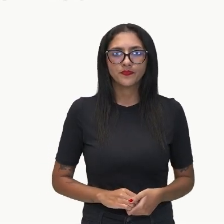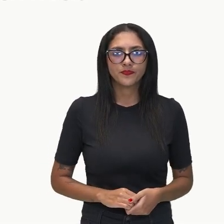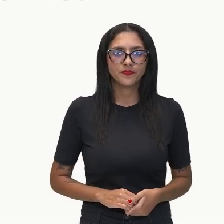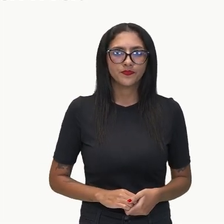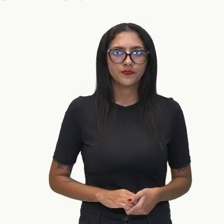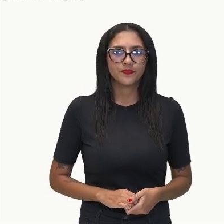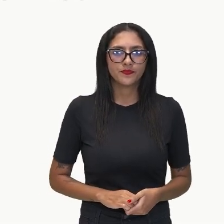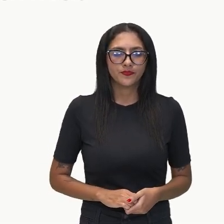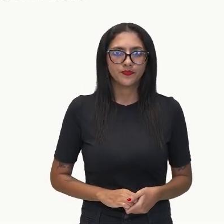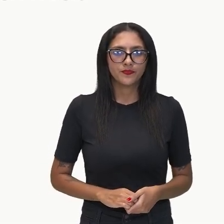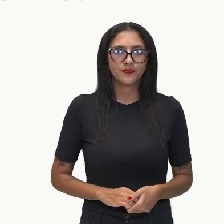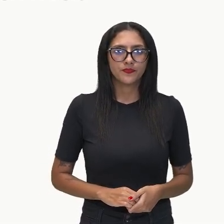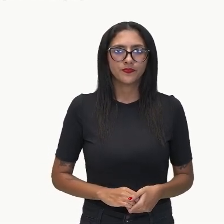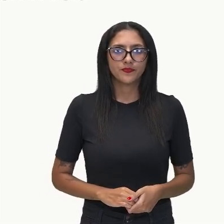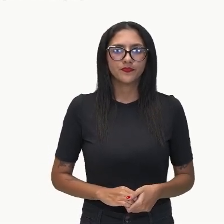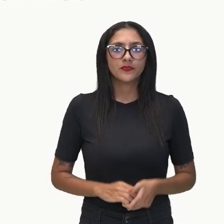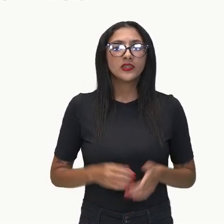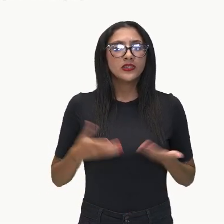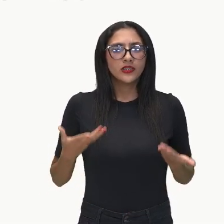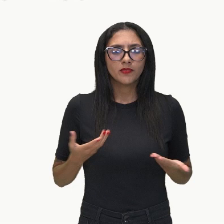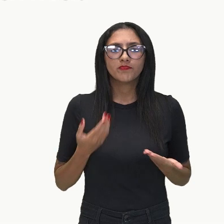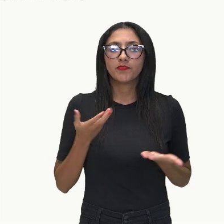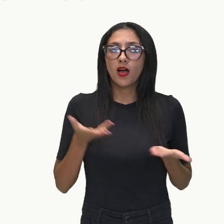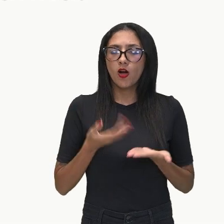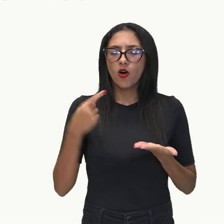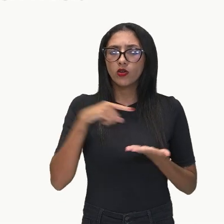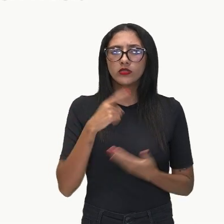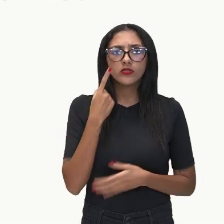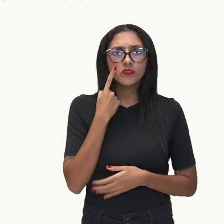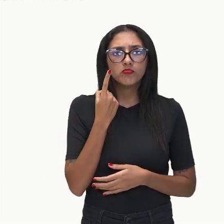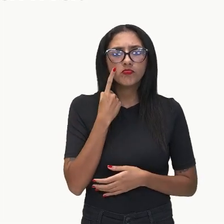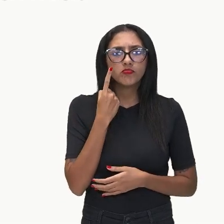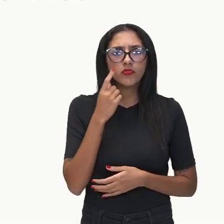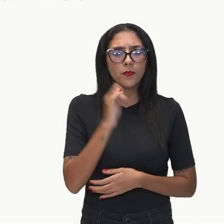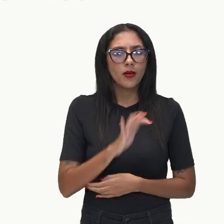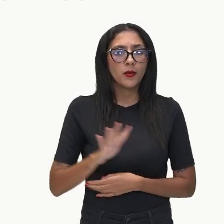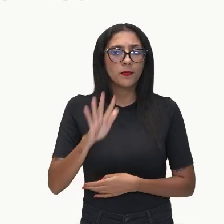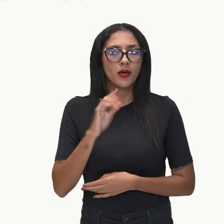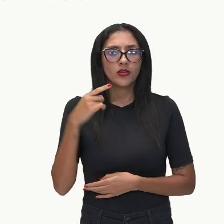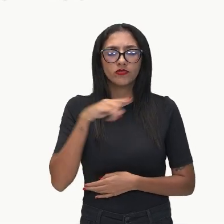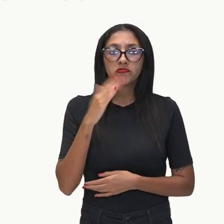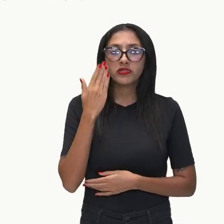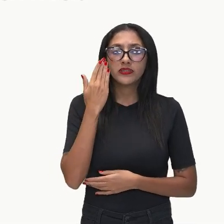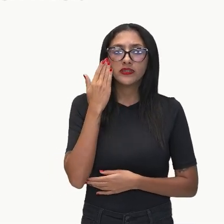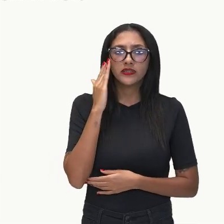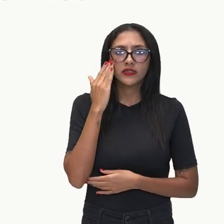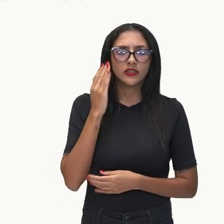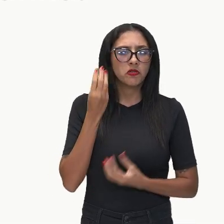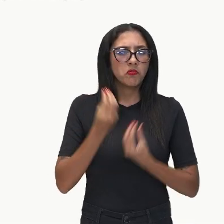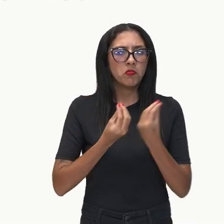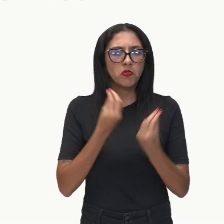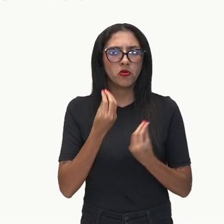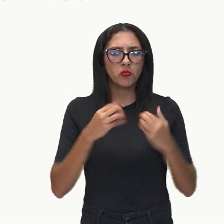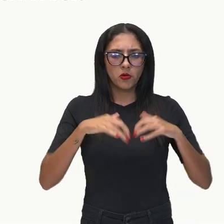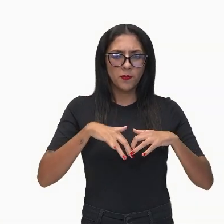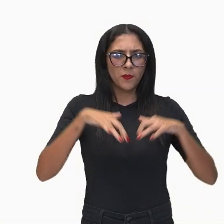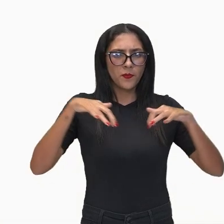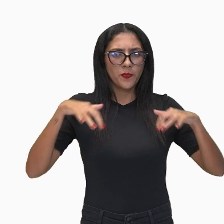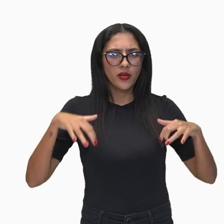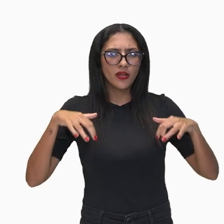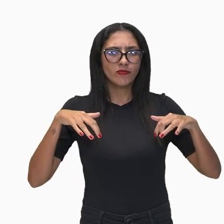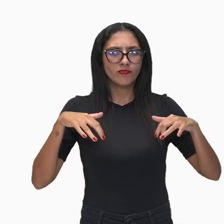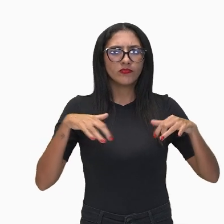gente, vejam só aqui, nós vamos observar um mapa, vocês vão entender aqui uma outra questão, da divisão ali, de como que se